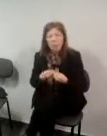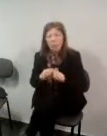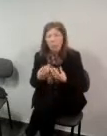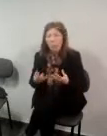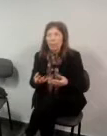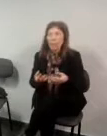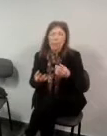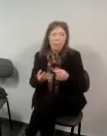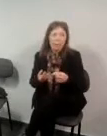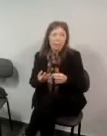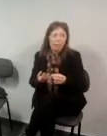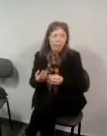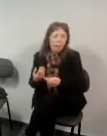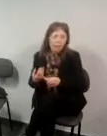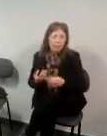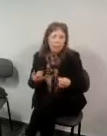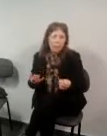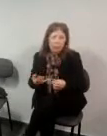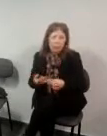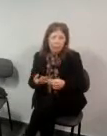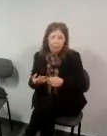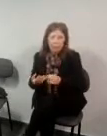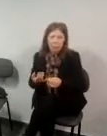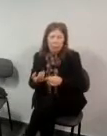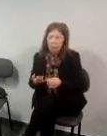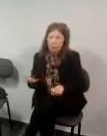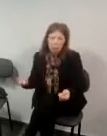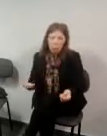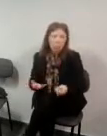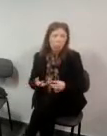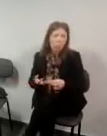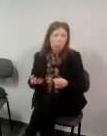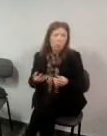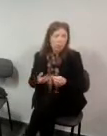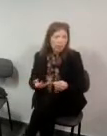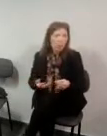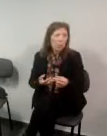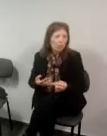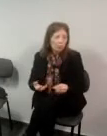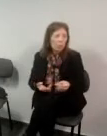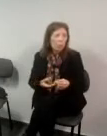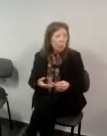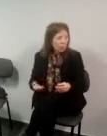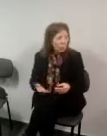procurar descobrir o que é, se por exemplo, às vezes a questão que ela não perdoa, alguém tem uma mágoa, qual foi o sentimento, e por aí